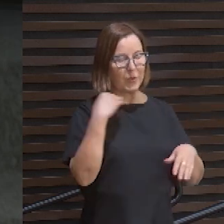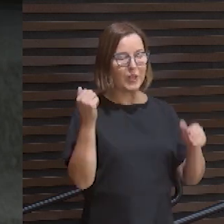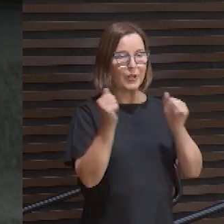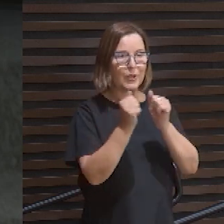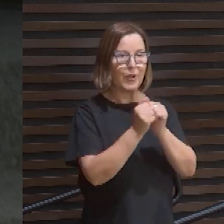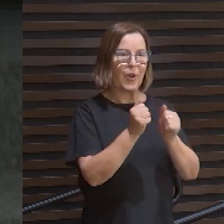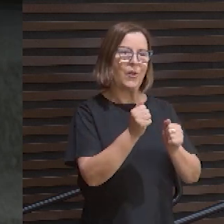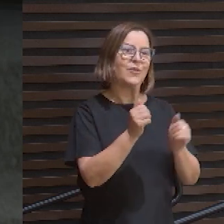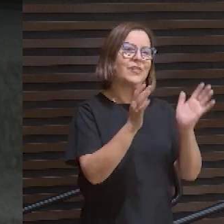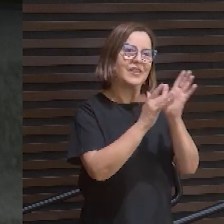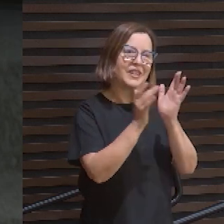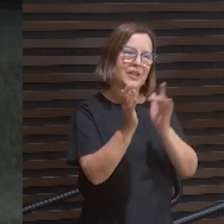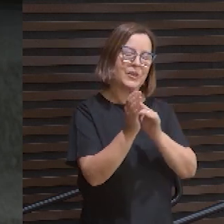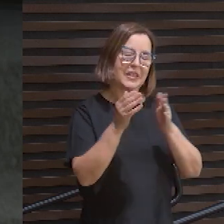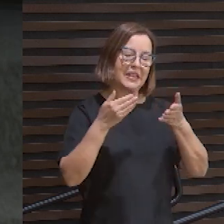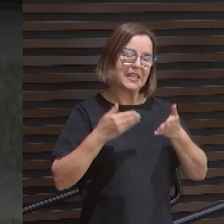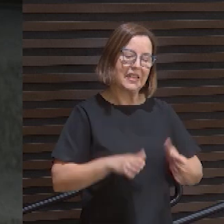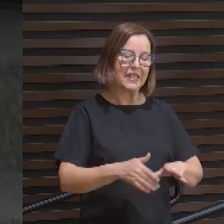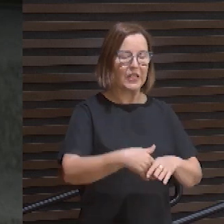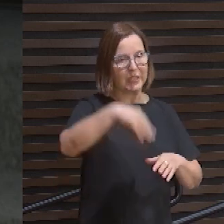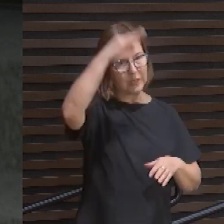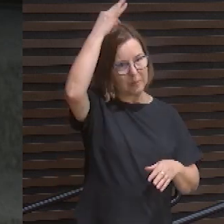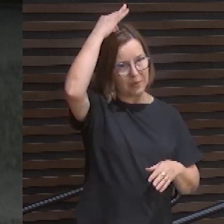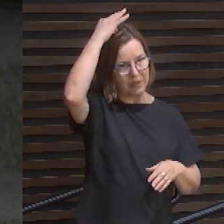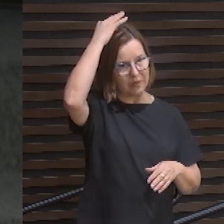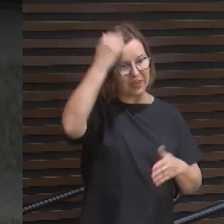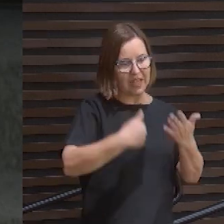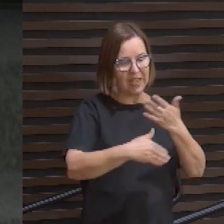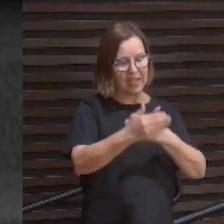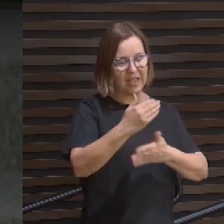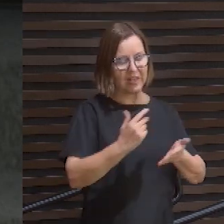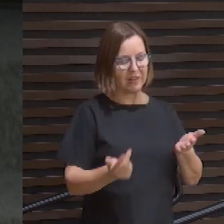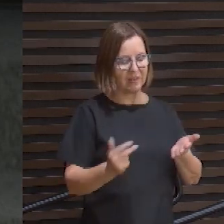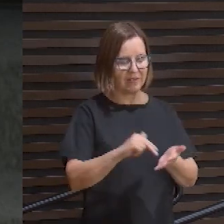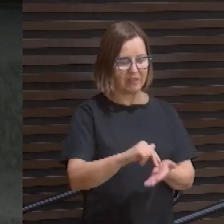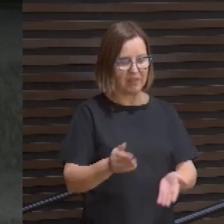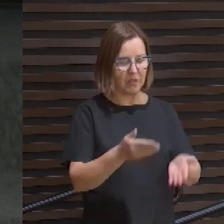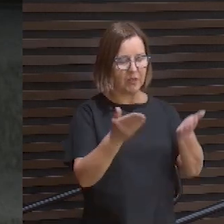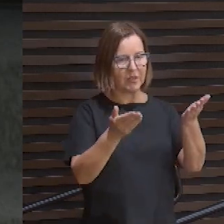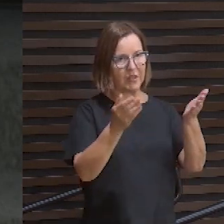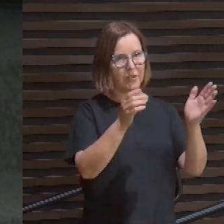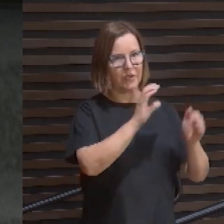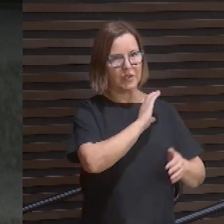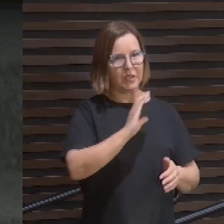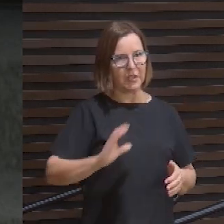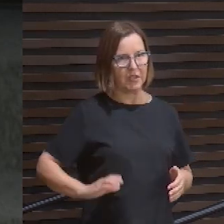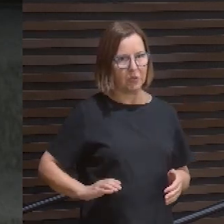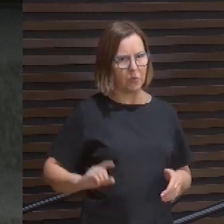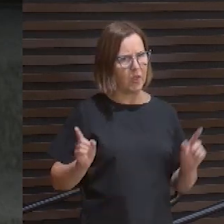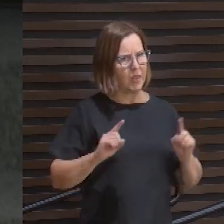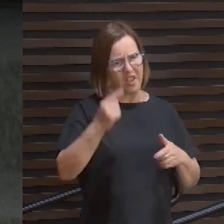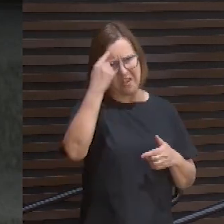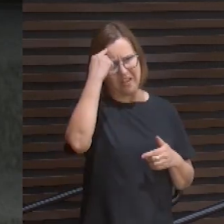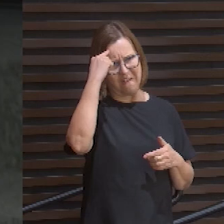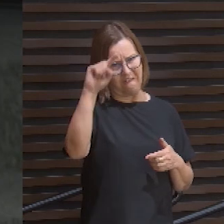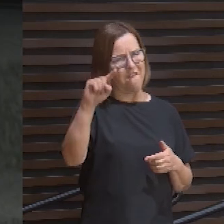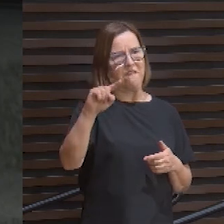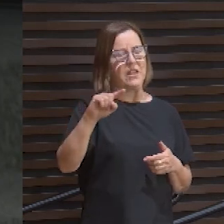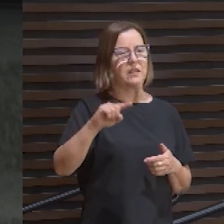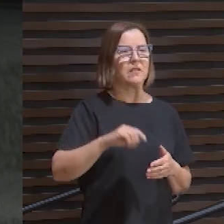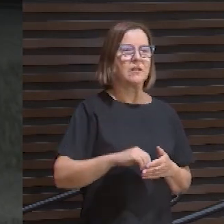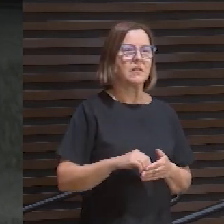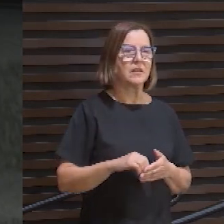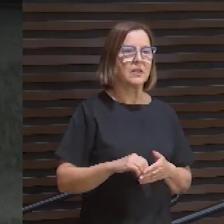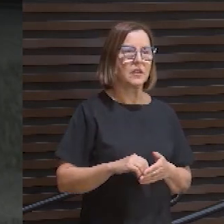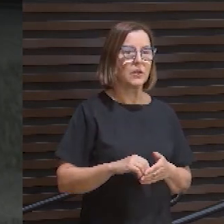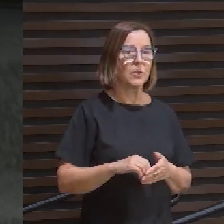pela ressurreição de Cristo. Não faça invenção do que a palavra de Deus está dizendo. Aquele